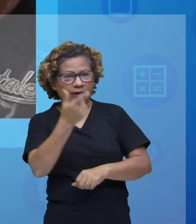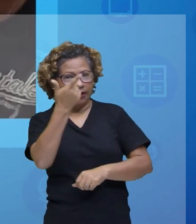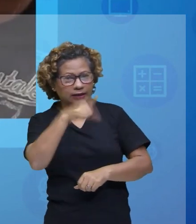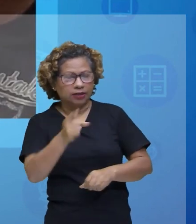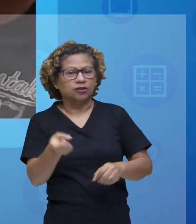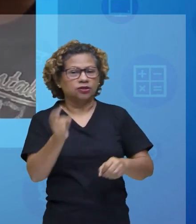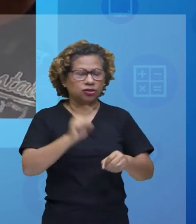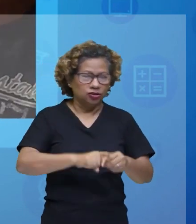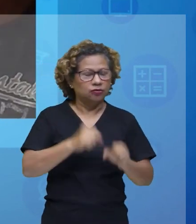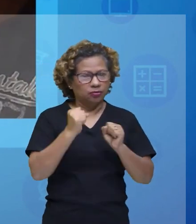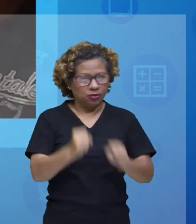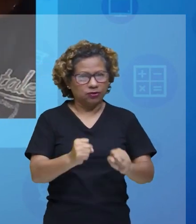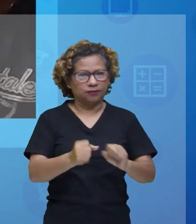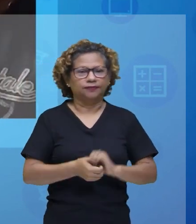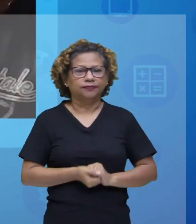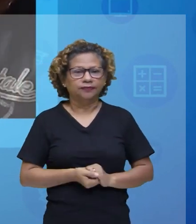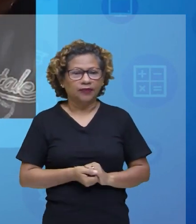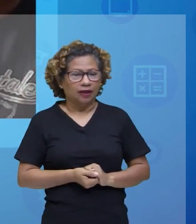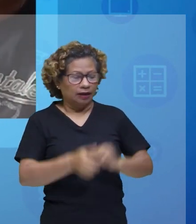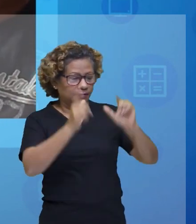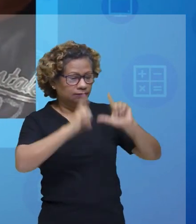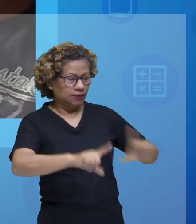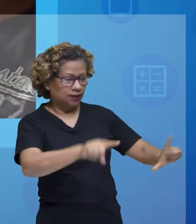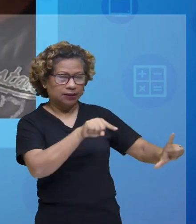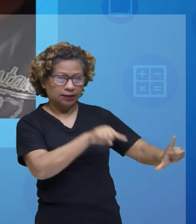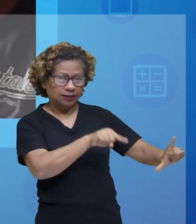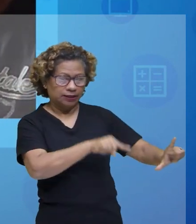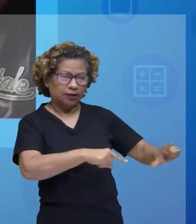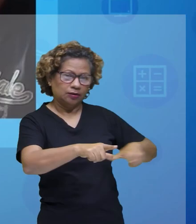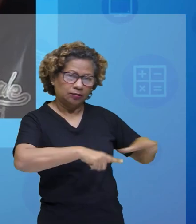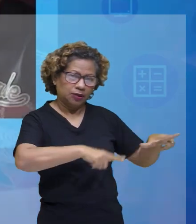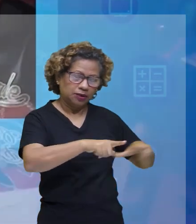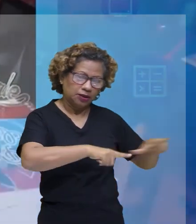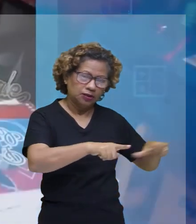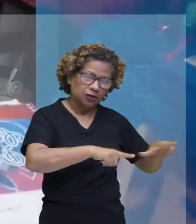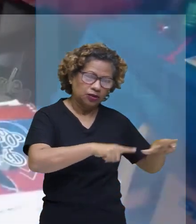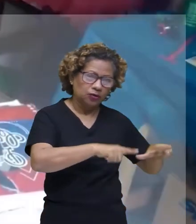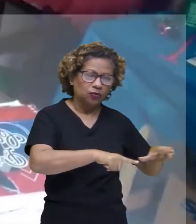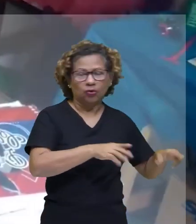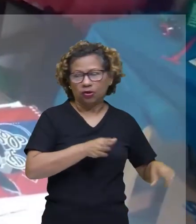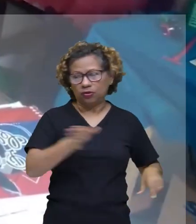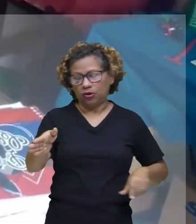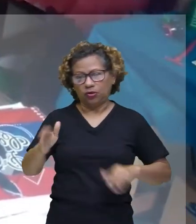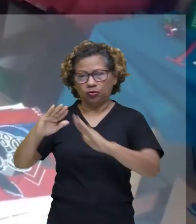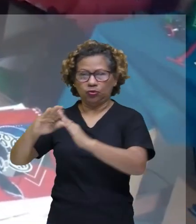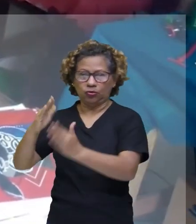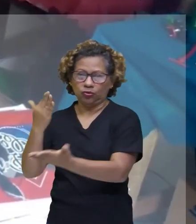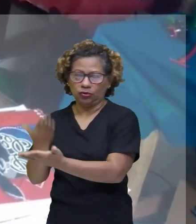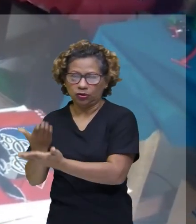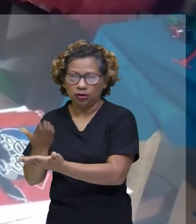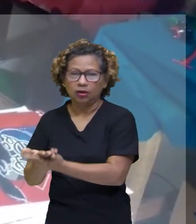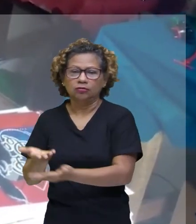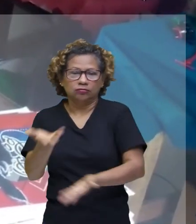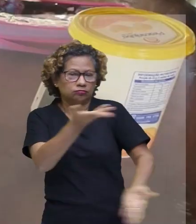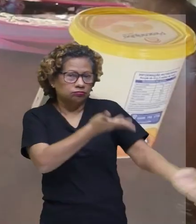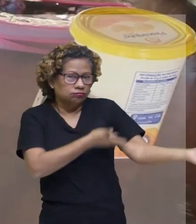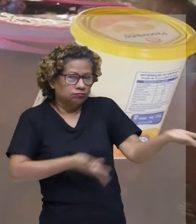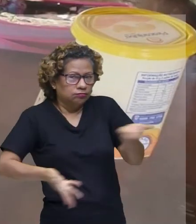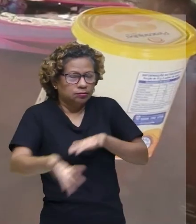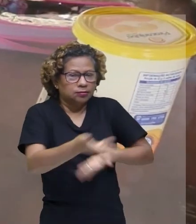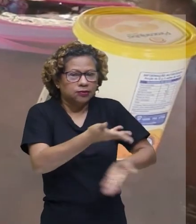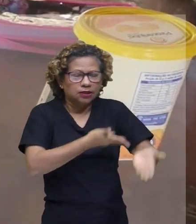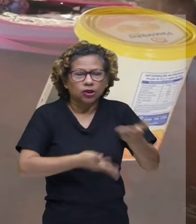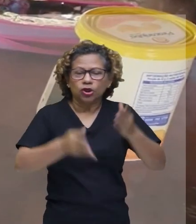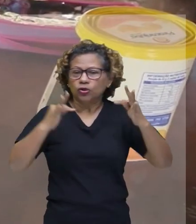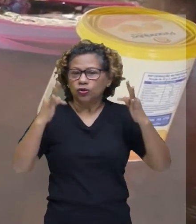é meu home office, é aqui que eu trabalho. Enquanto eu não estou na escola, um incentivando o outro, todo mundo